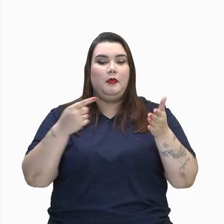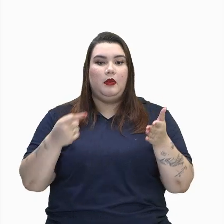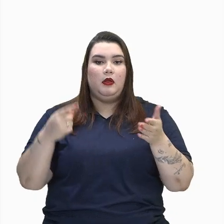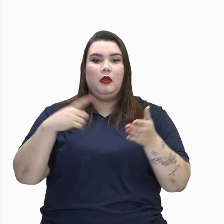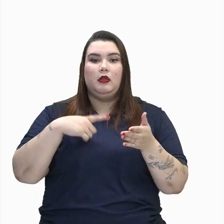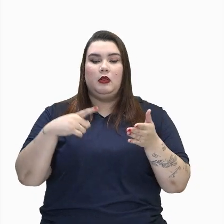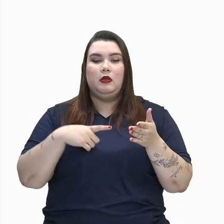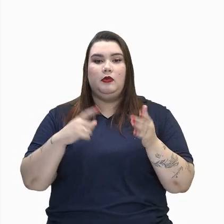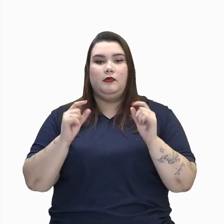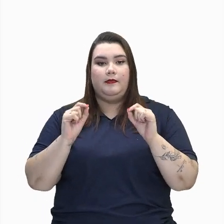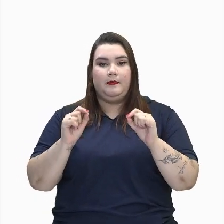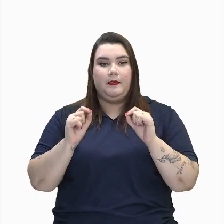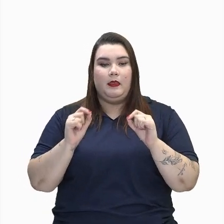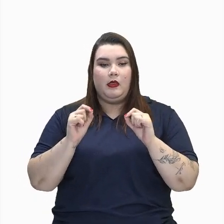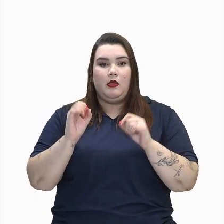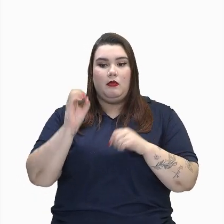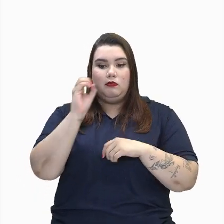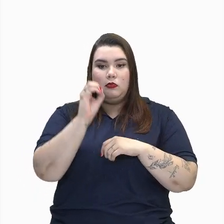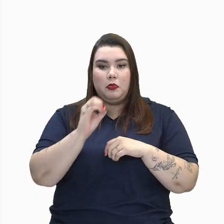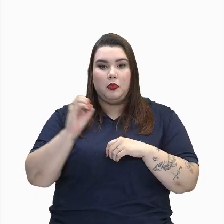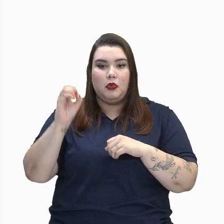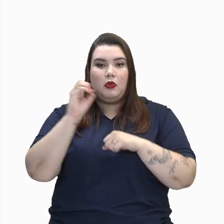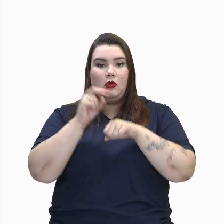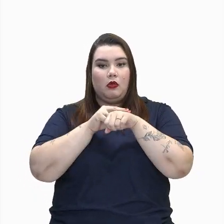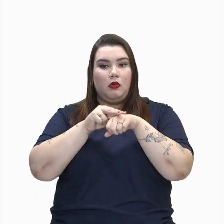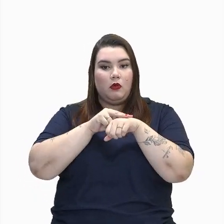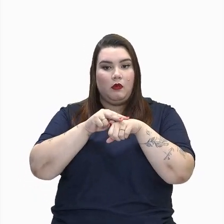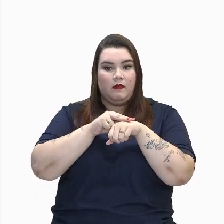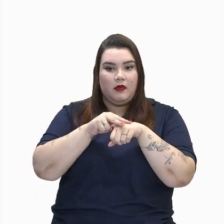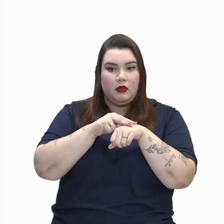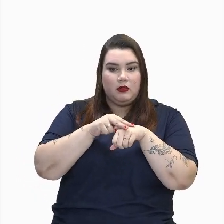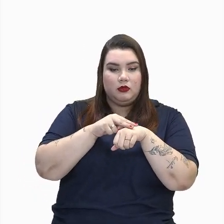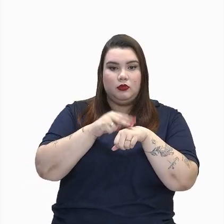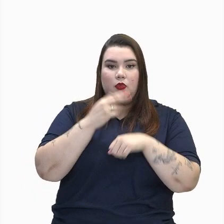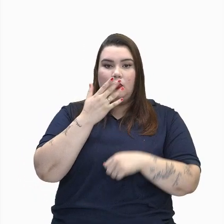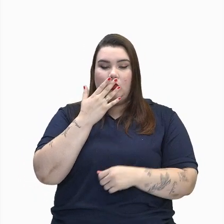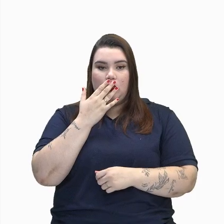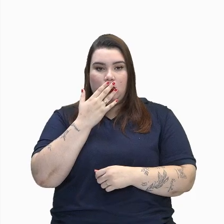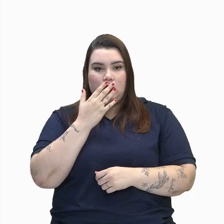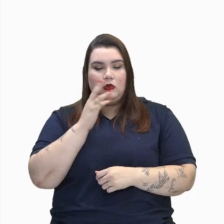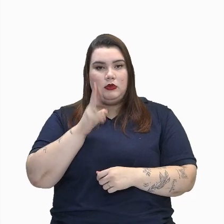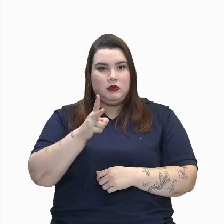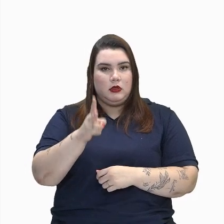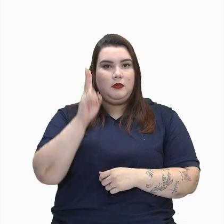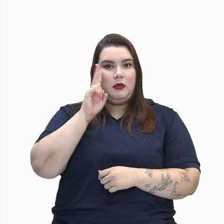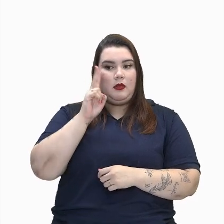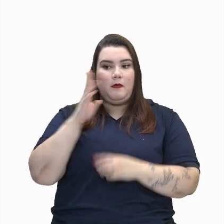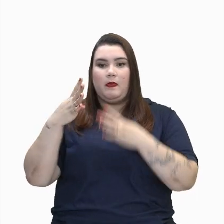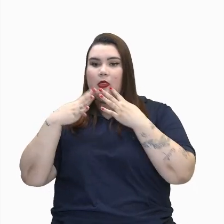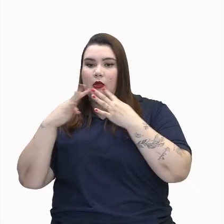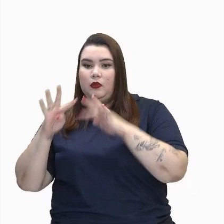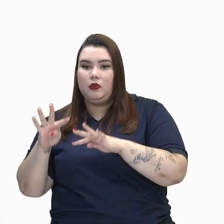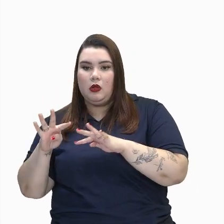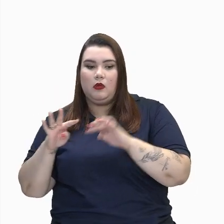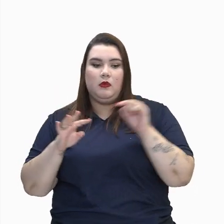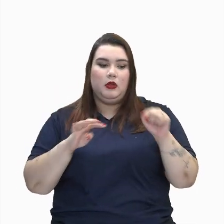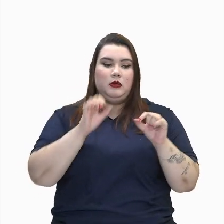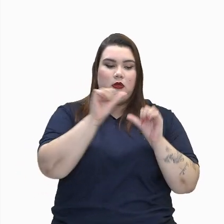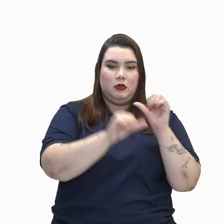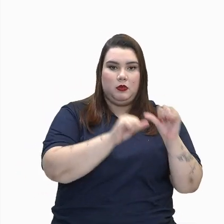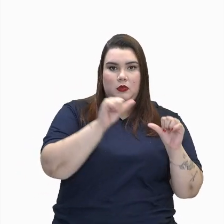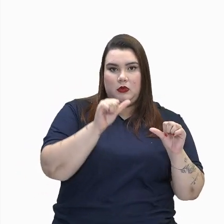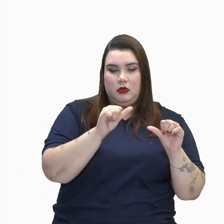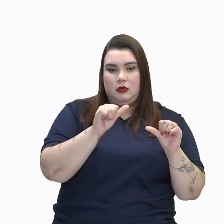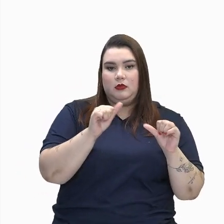pegou as ervilhas que apresentavam semente, sempre, né, uma linhagem pura de semente, que sempre tinha coloração,